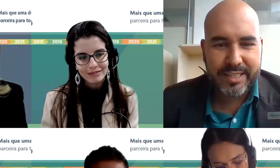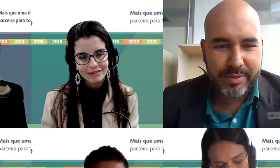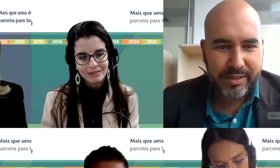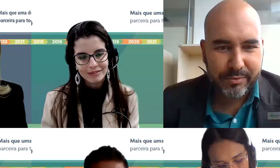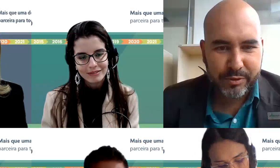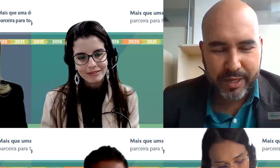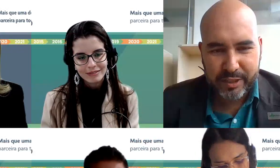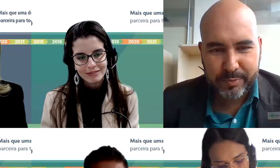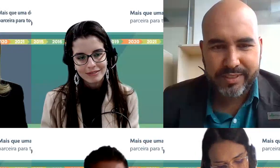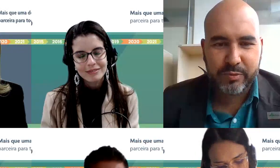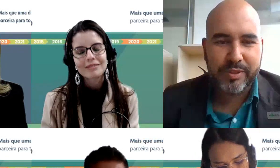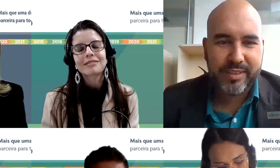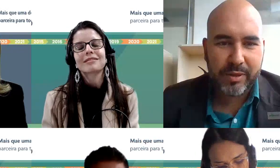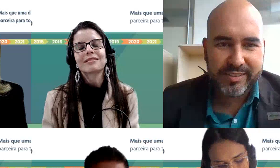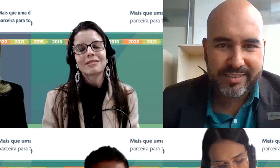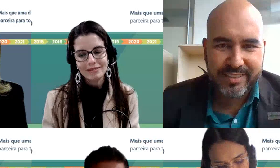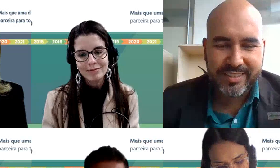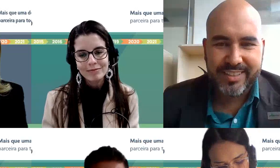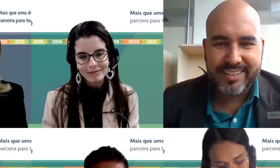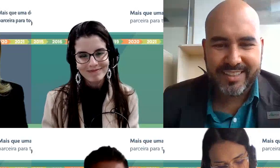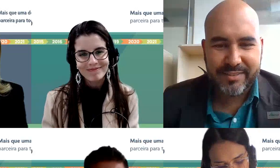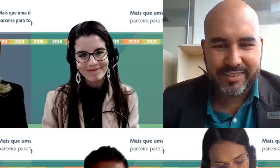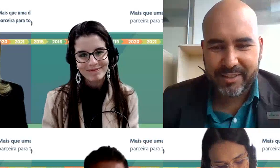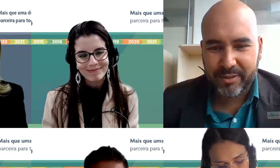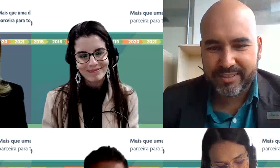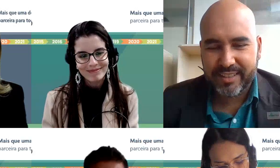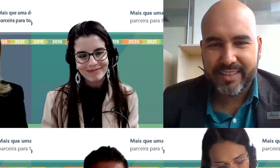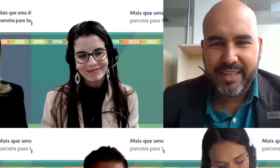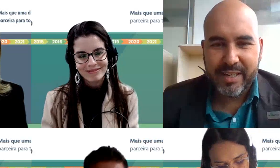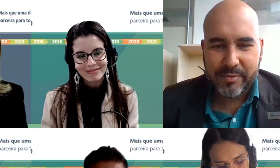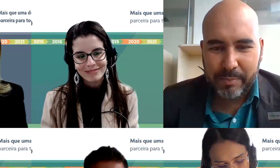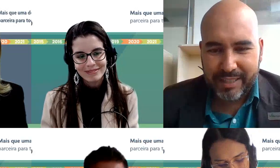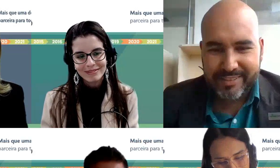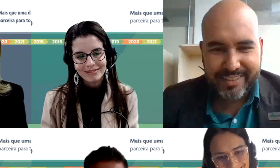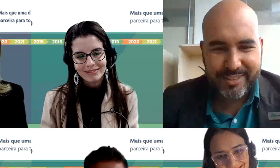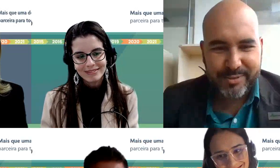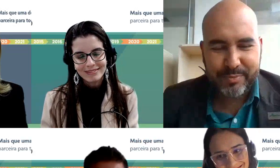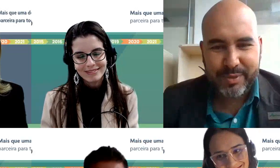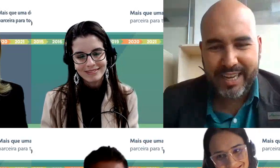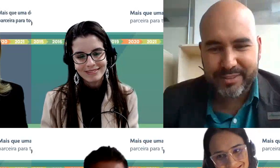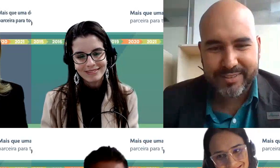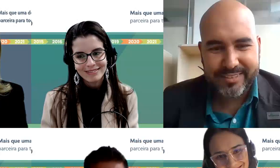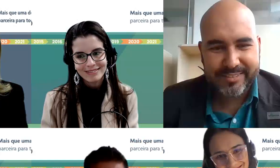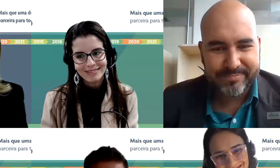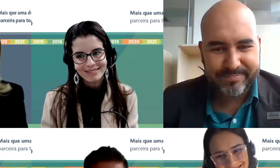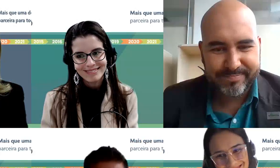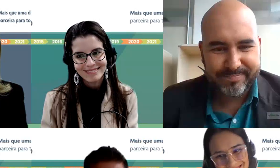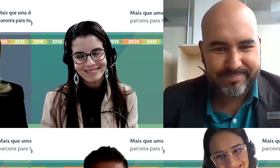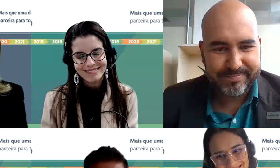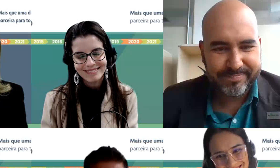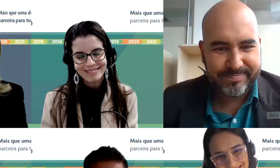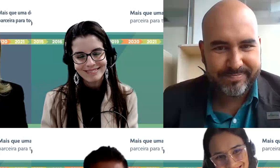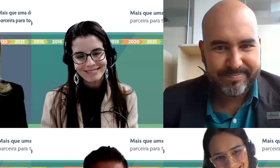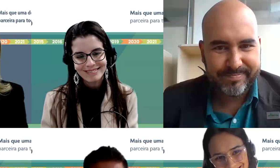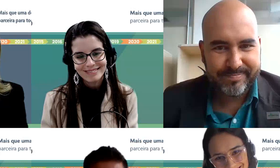a palavra à equipe da FUNSPRESP, em especial a Sandy, né, que vai ser a nossa palestrante de hoje. Obrigado, Sandy.